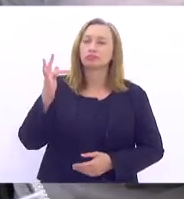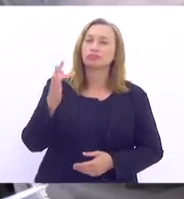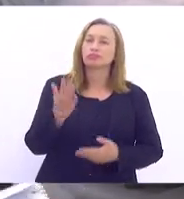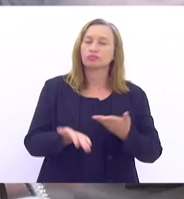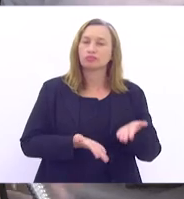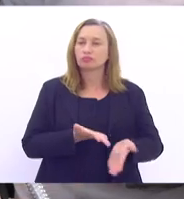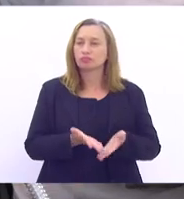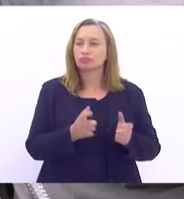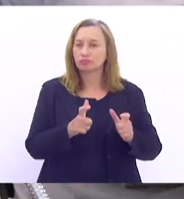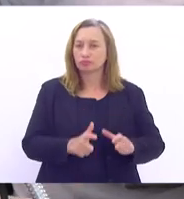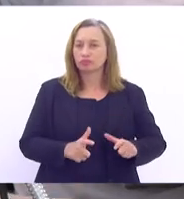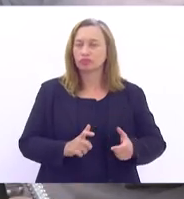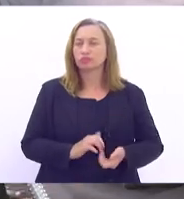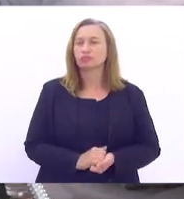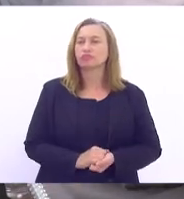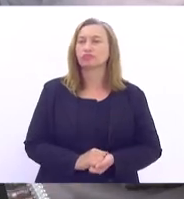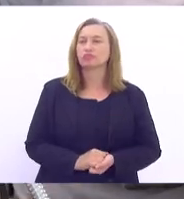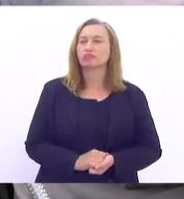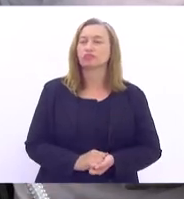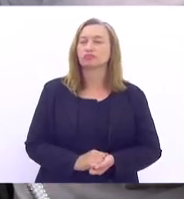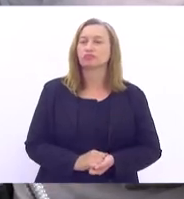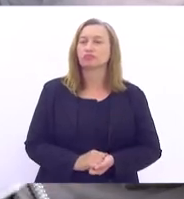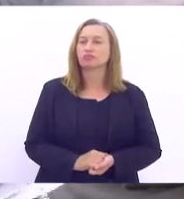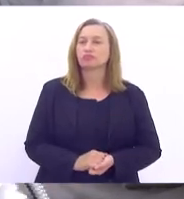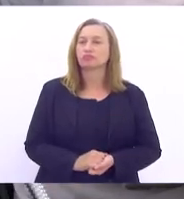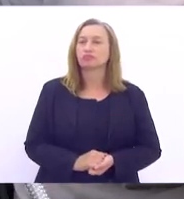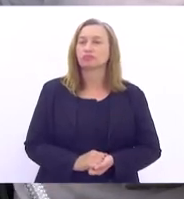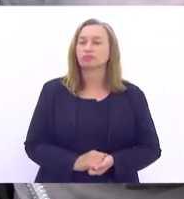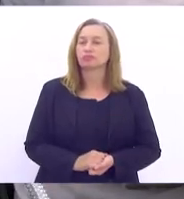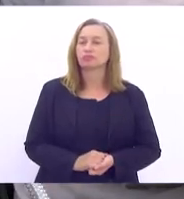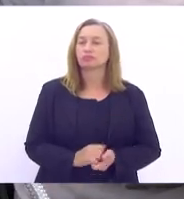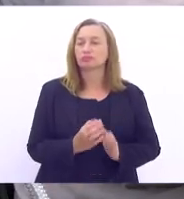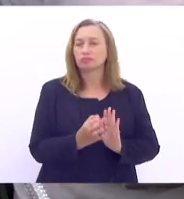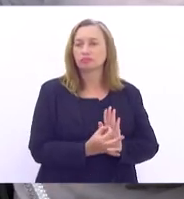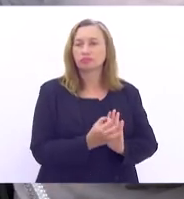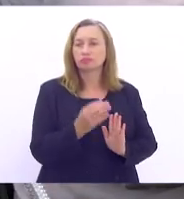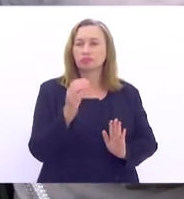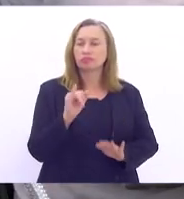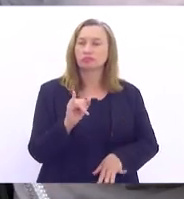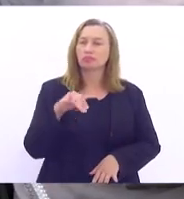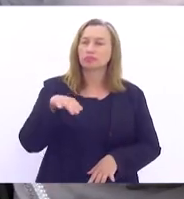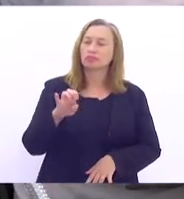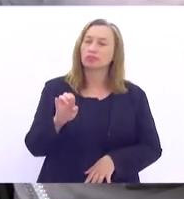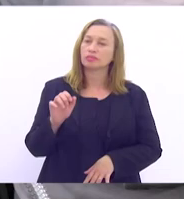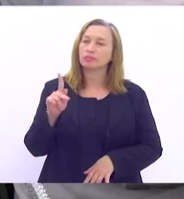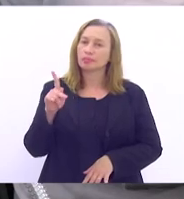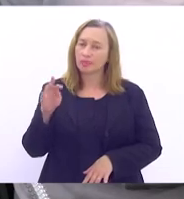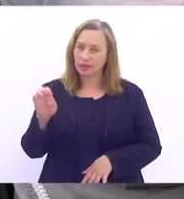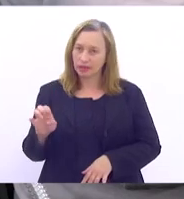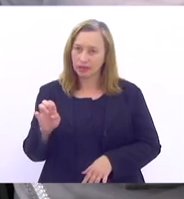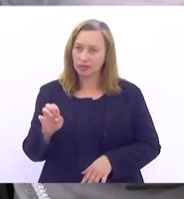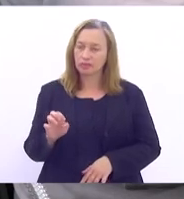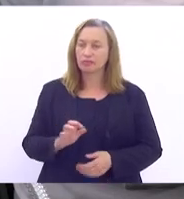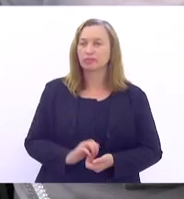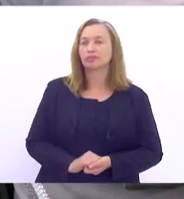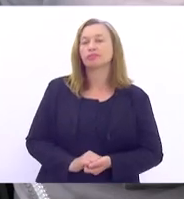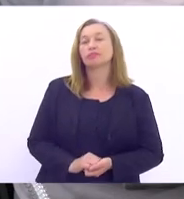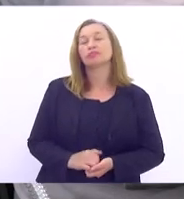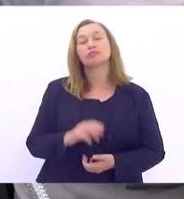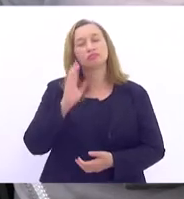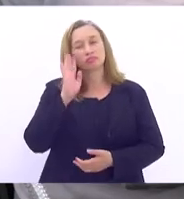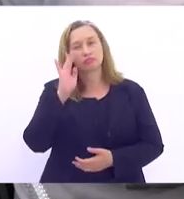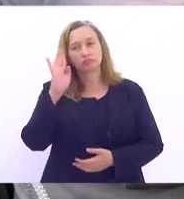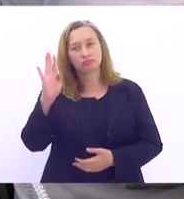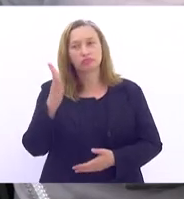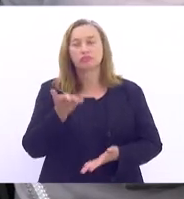nesse sentido, não tem lógica parecer do INEPAC de algo que o acervo, imagino eu, deve ser